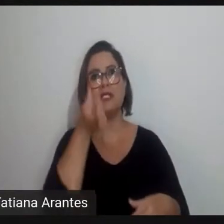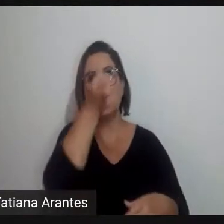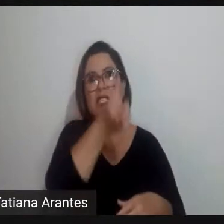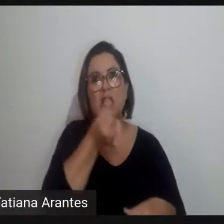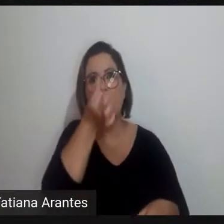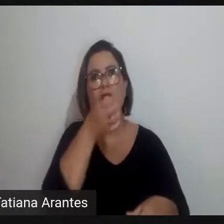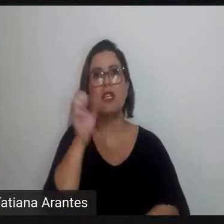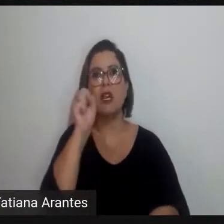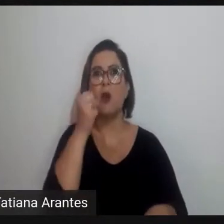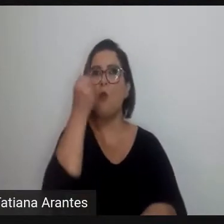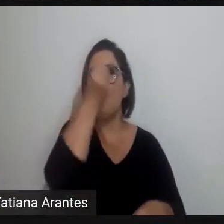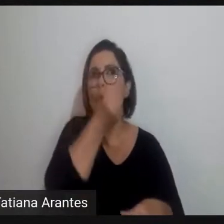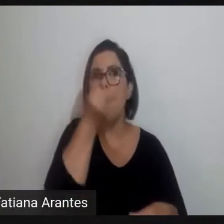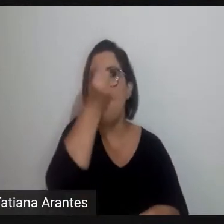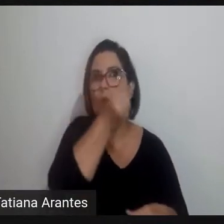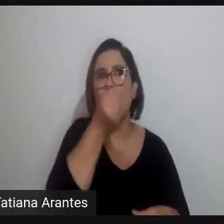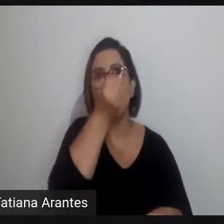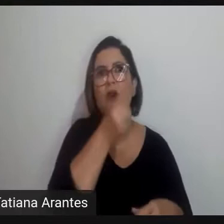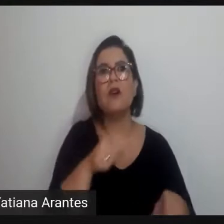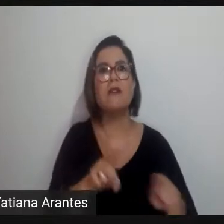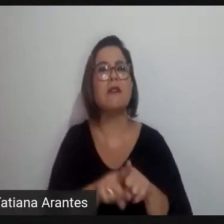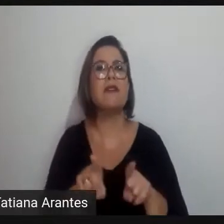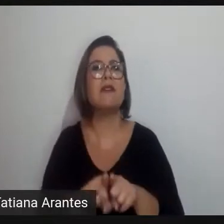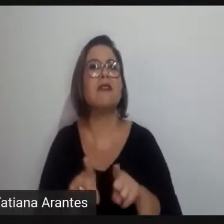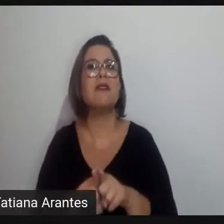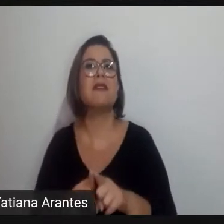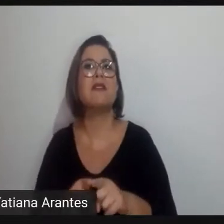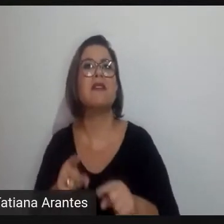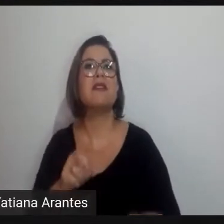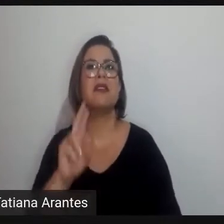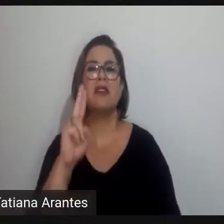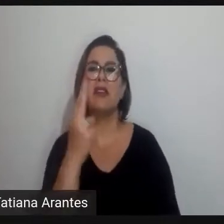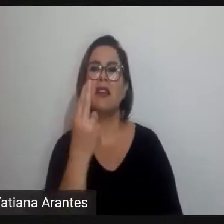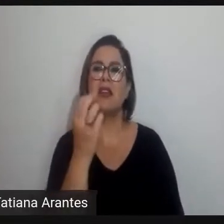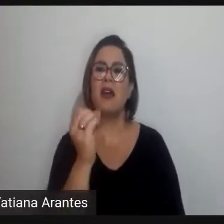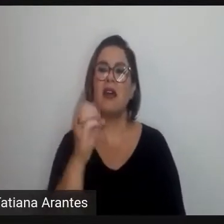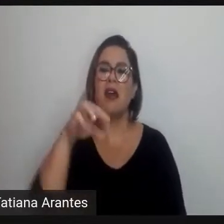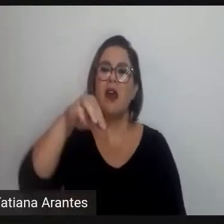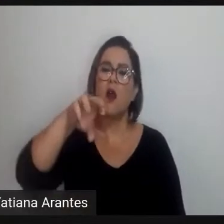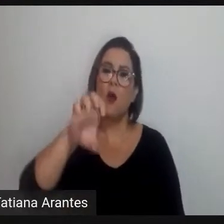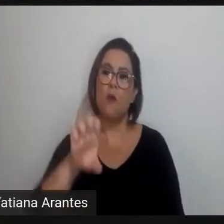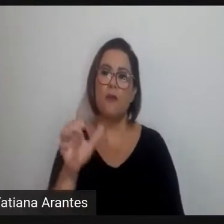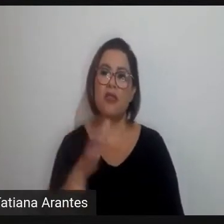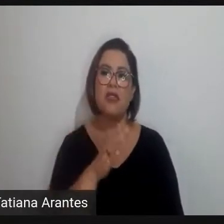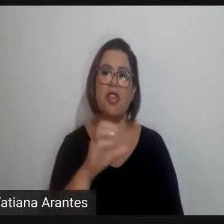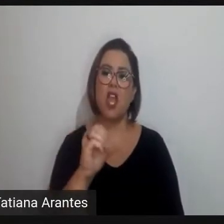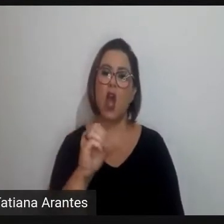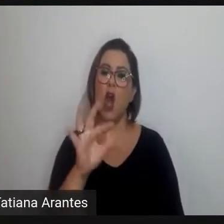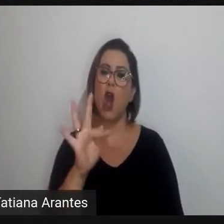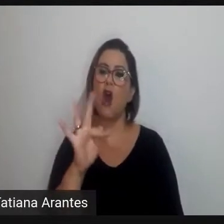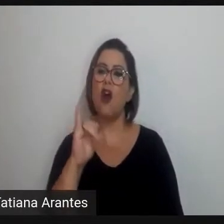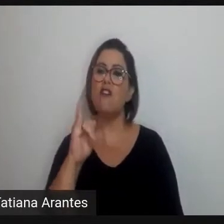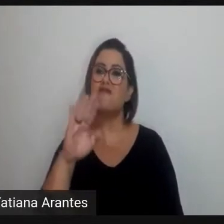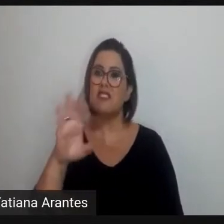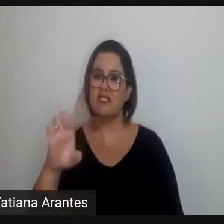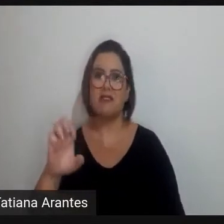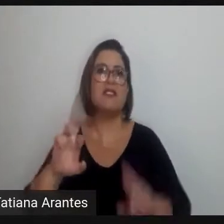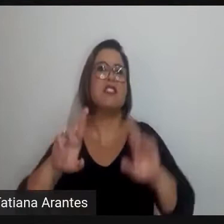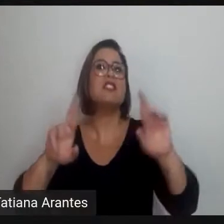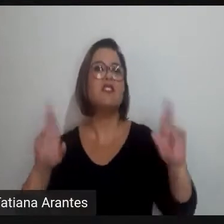office, não. O home office, o servidor tem uma autonomia, em que ele pode